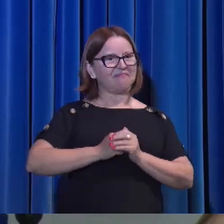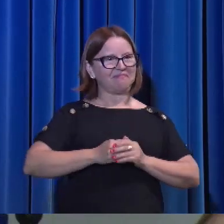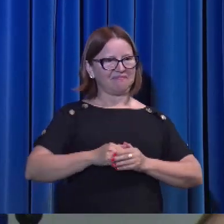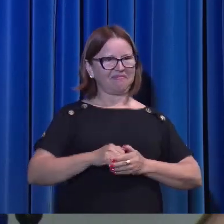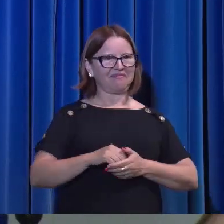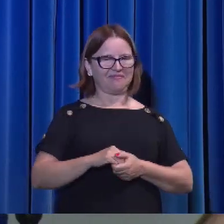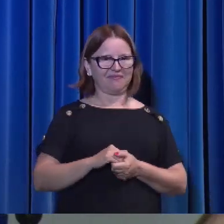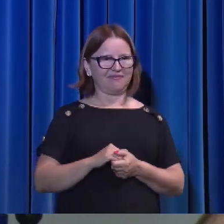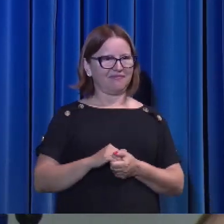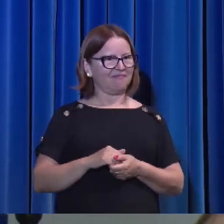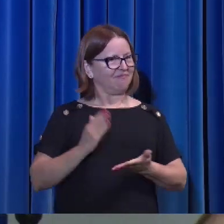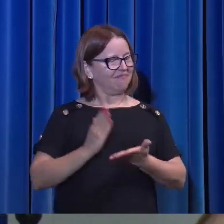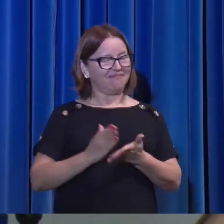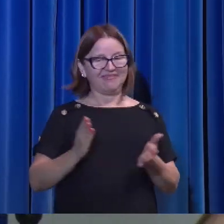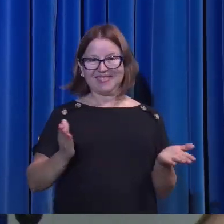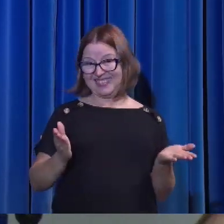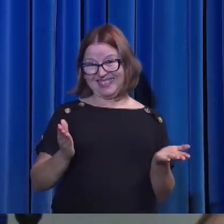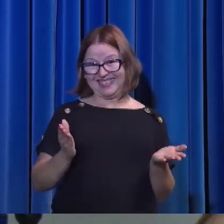Acabou.